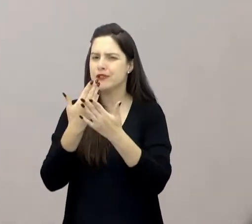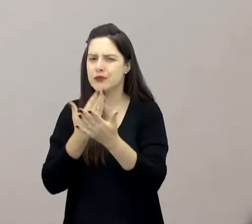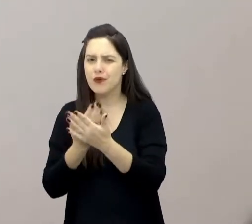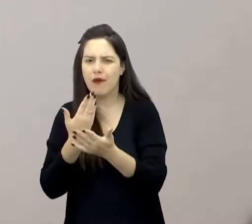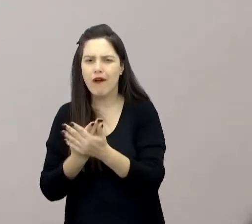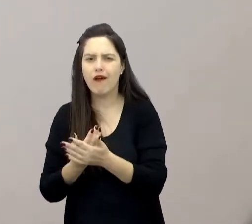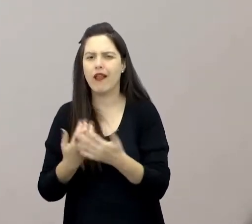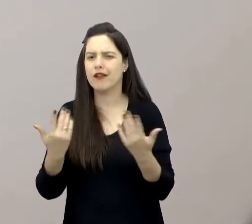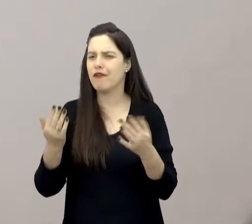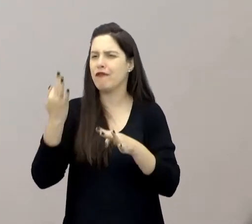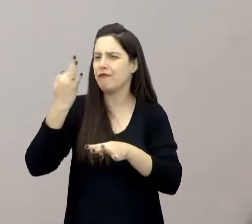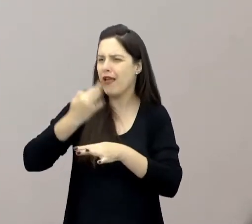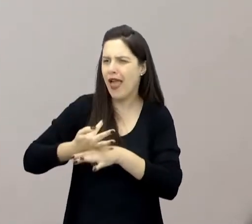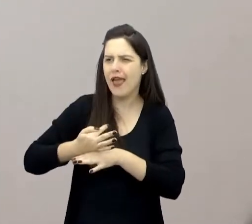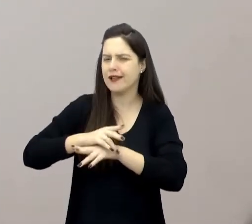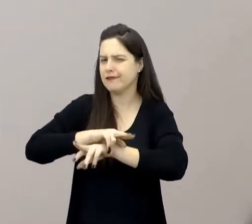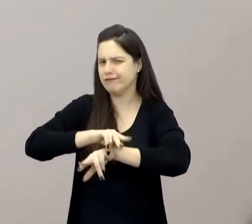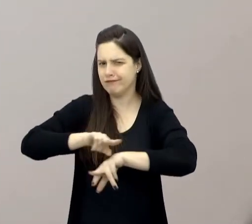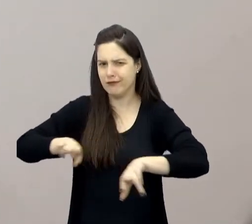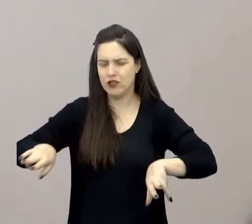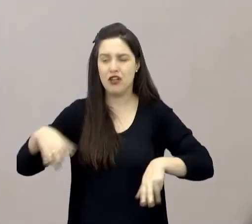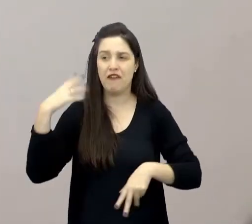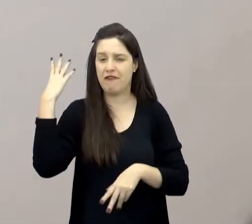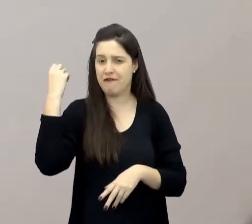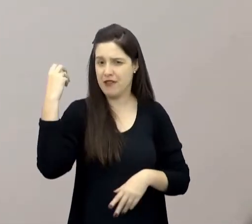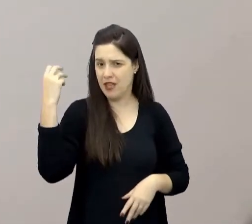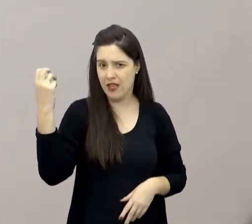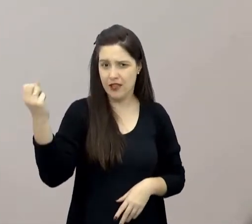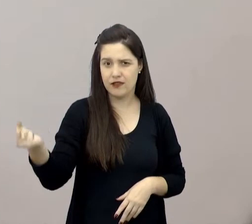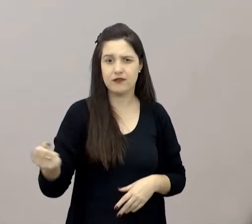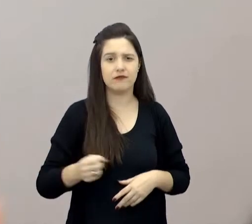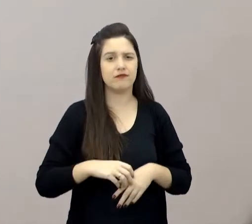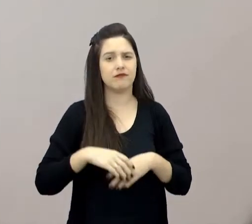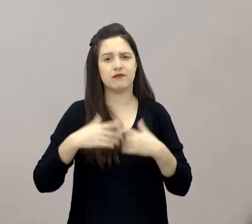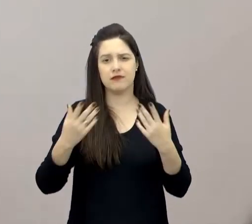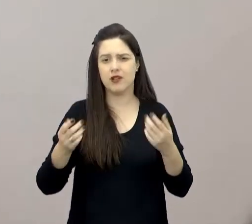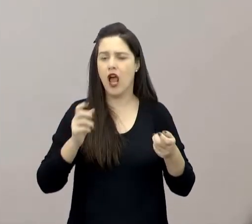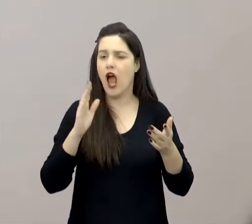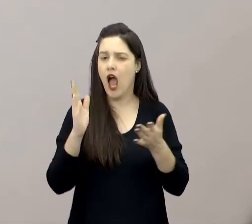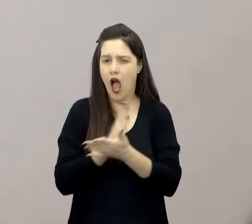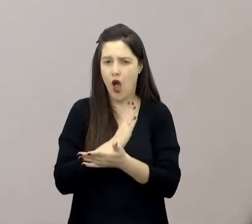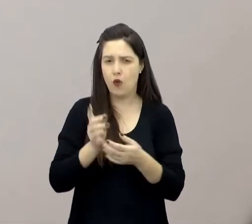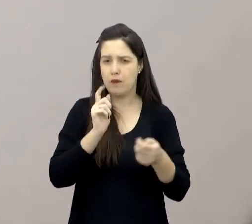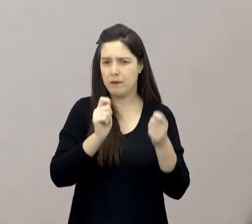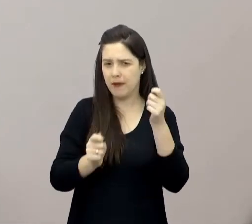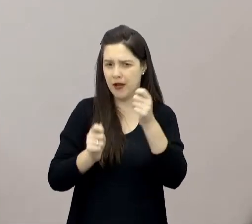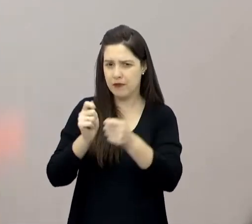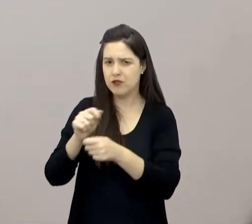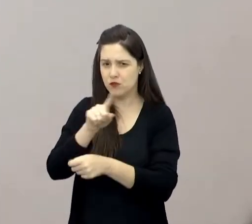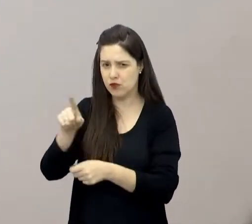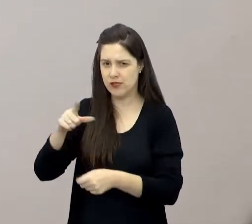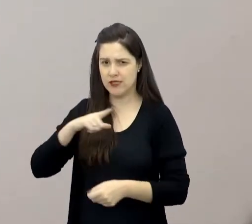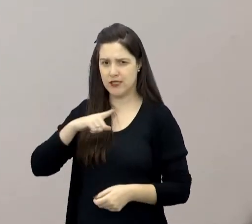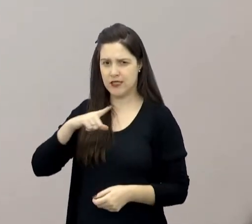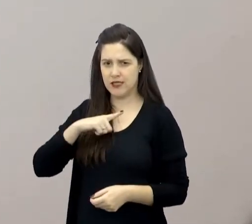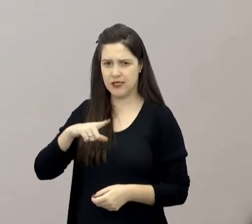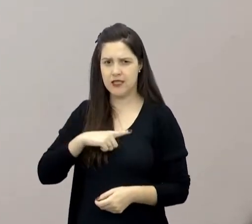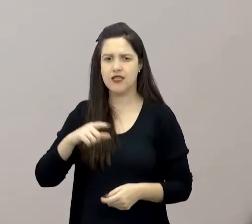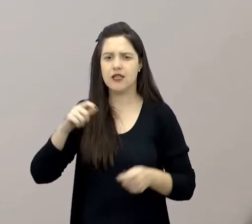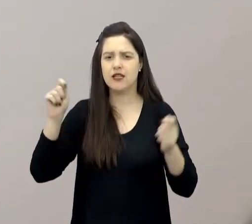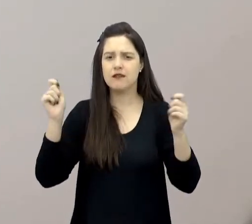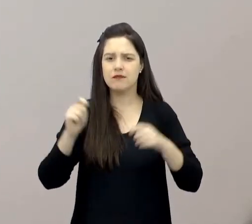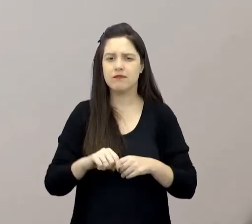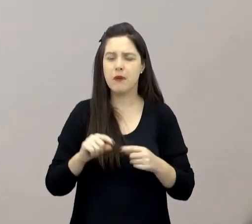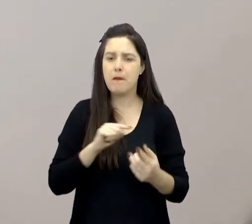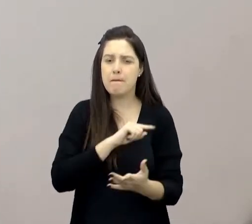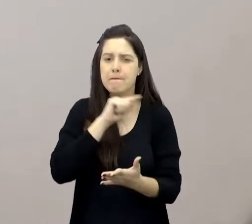entrar, férias e etc., viagens, estudos e alguns pagamentos pontuais que você tem ou recebimentos pontuais